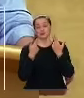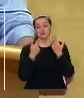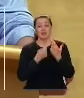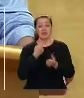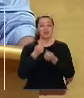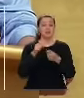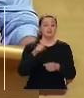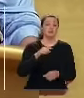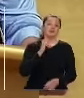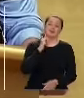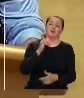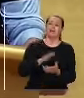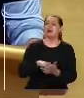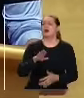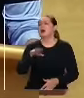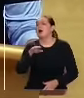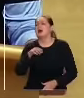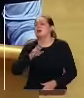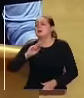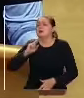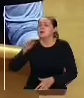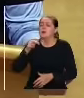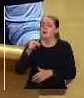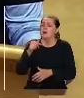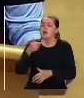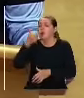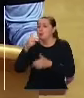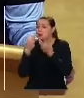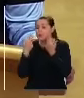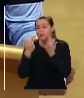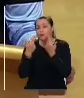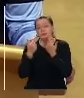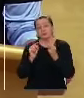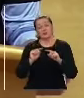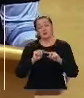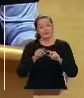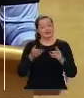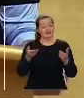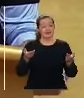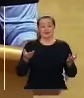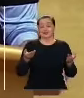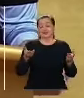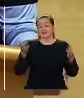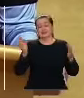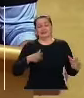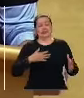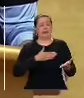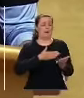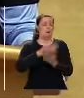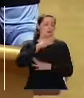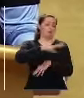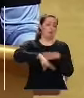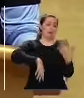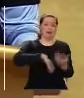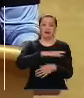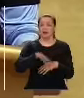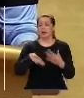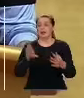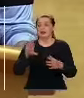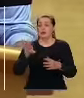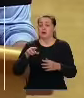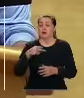diz, não foi isso. Mas aí o fogo já acendeu.